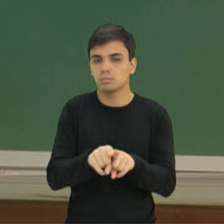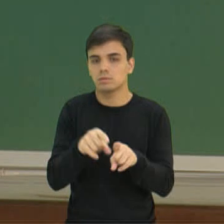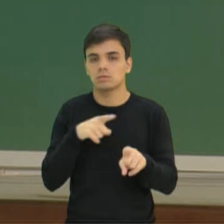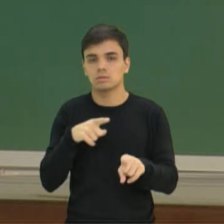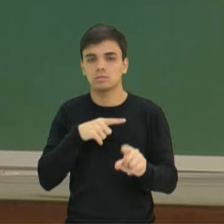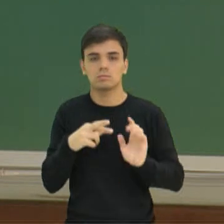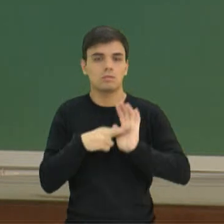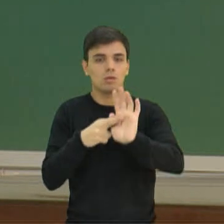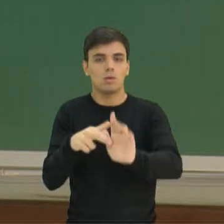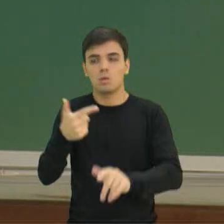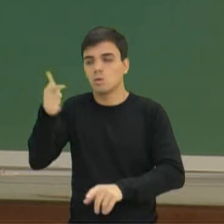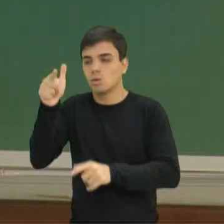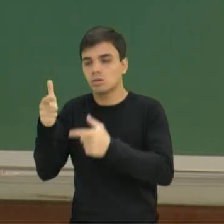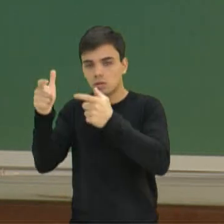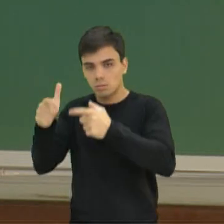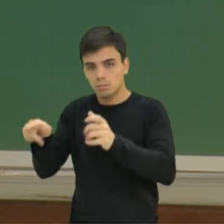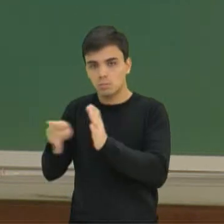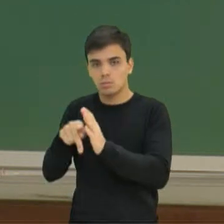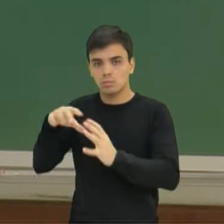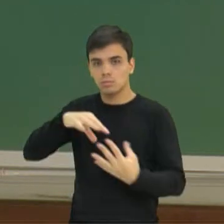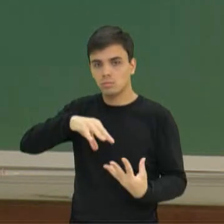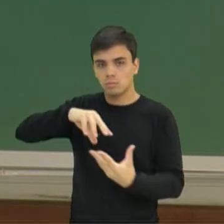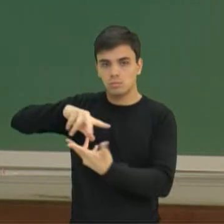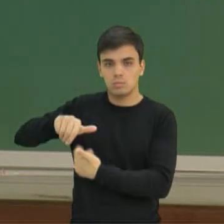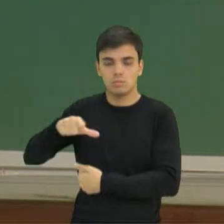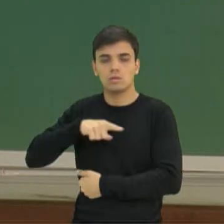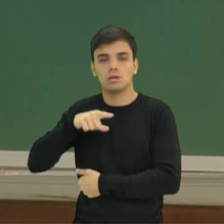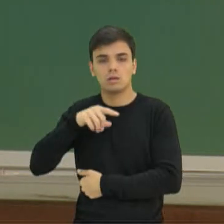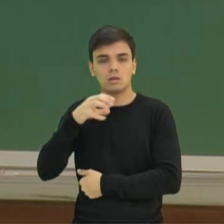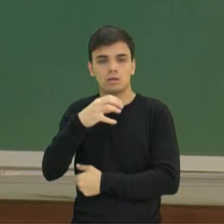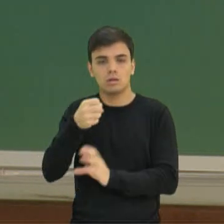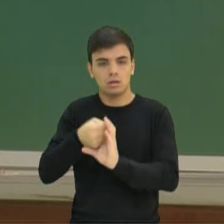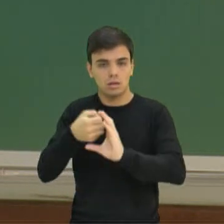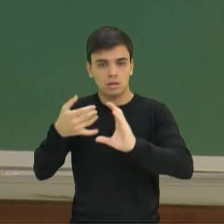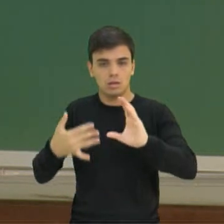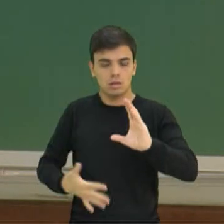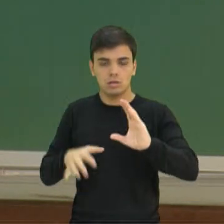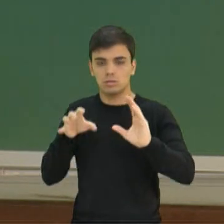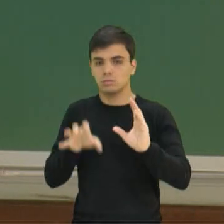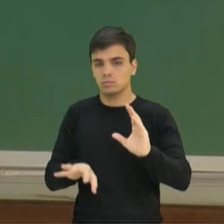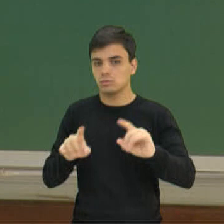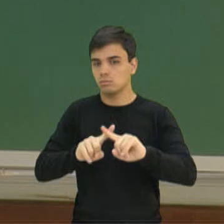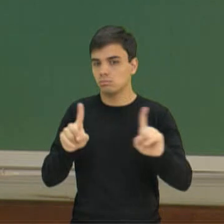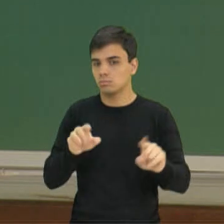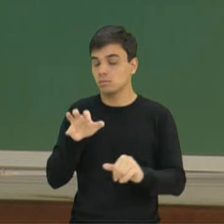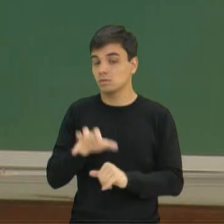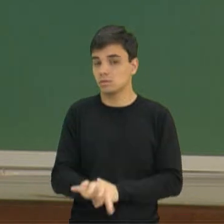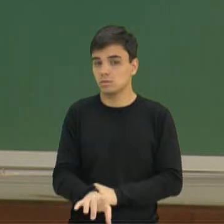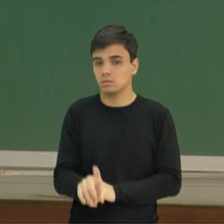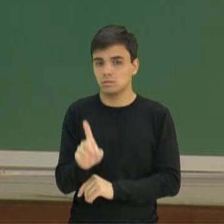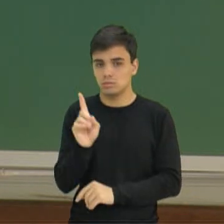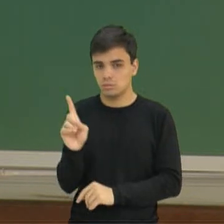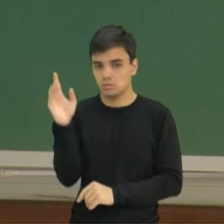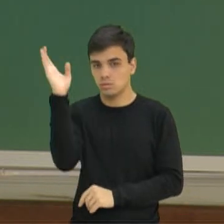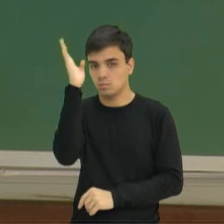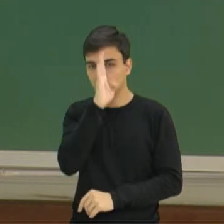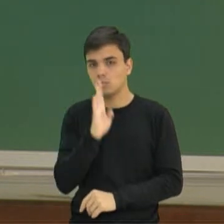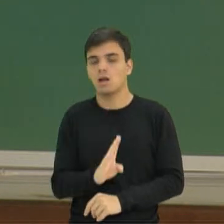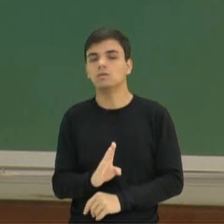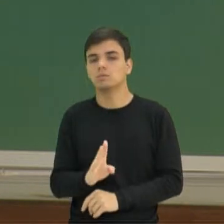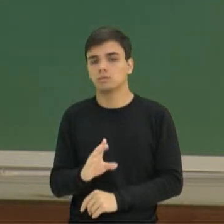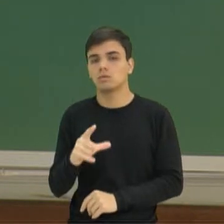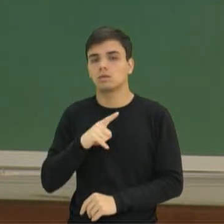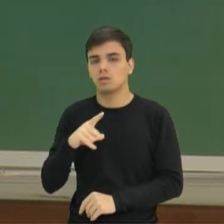existem outras partes do mundo que também têm essa característica, mas neste caso desta região do Brasil, há